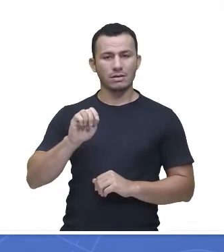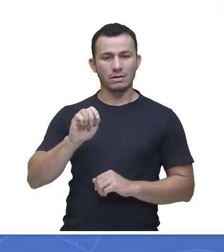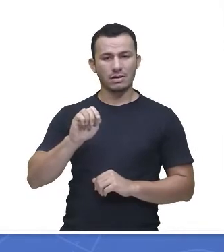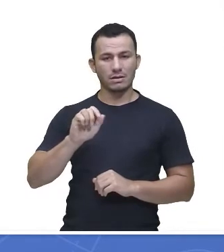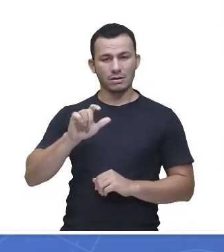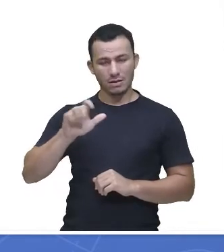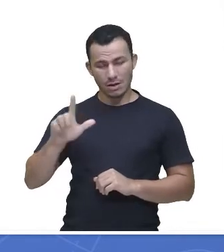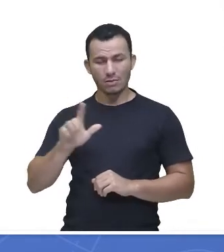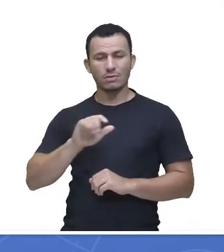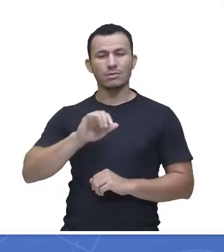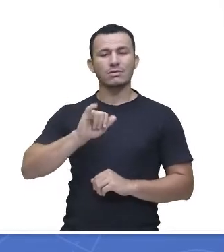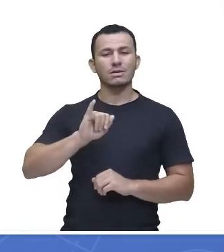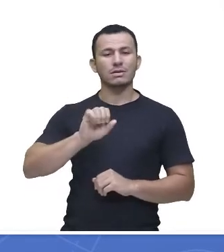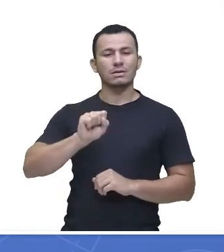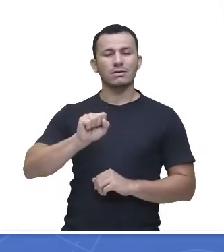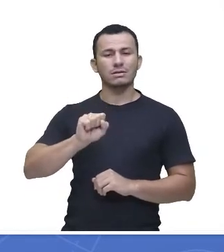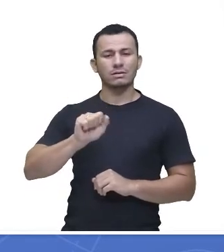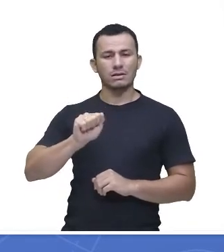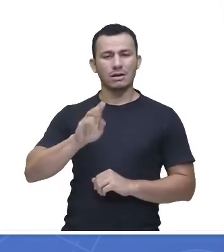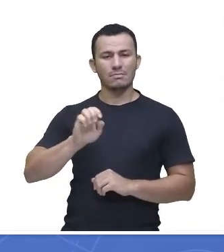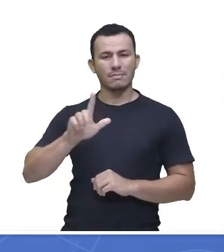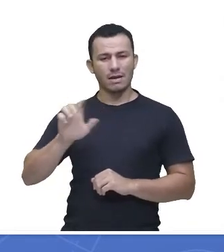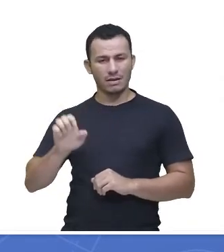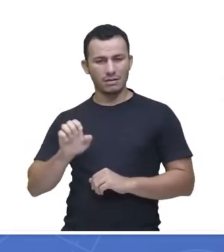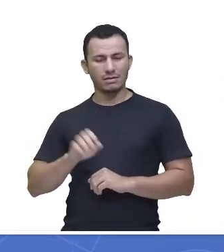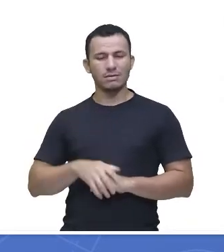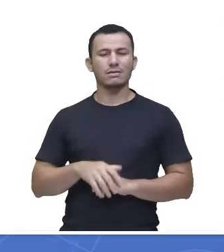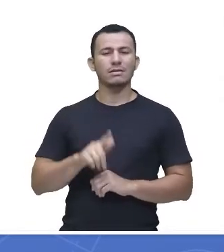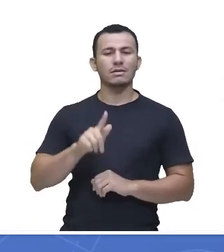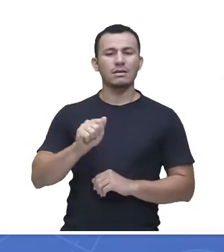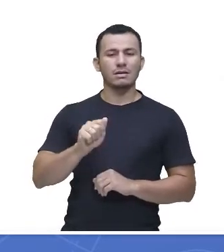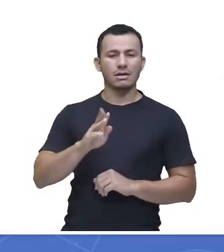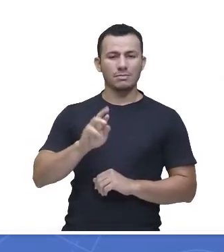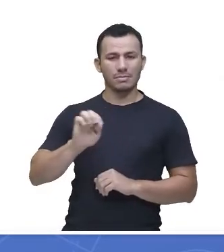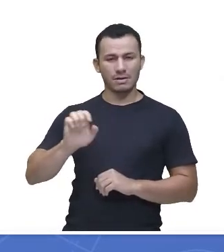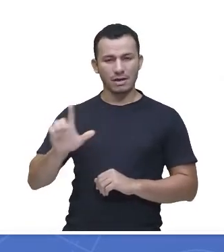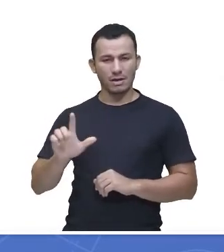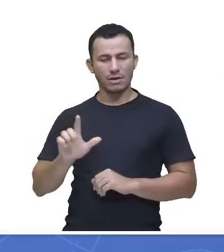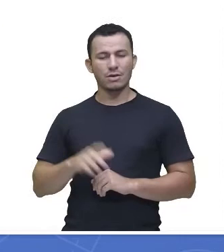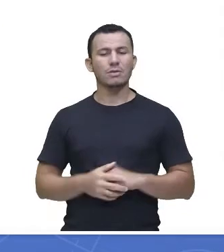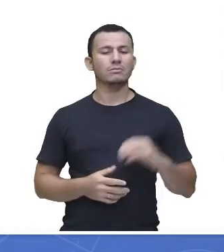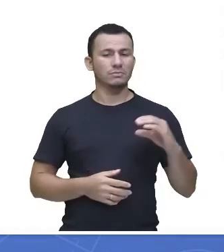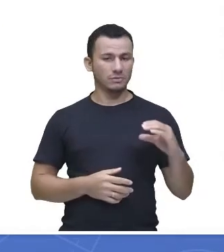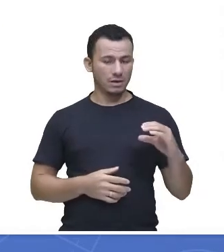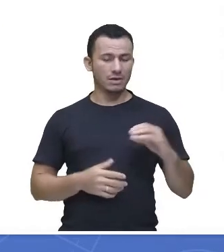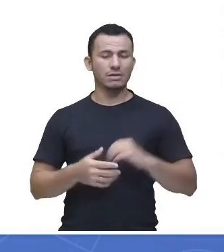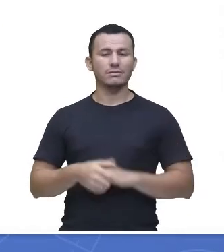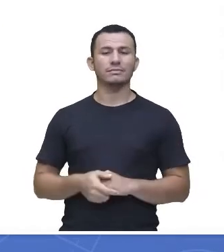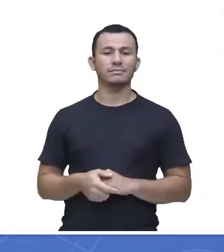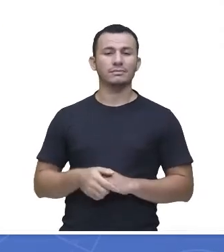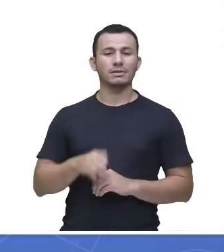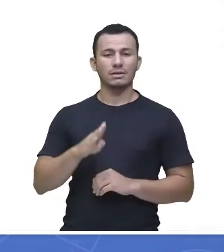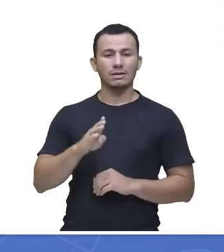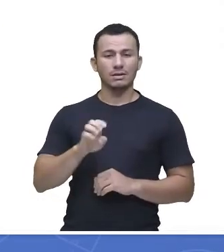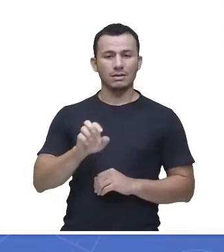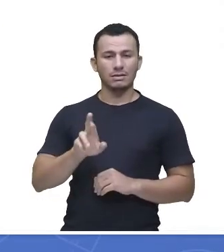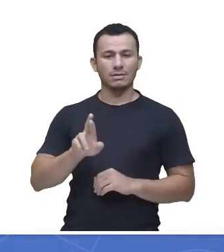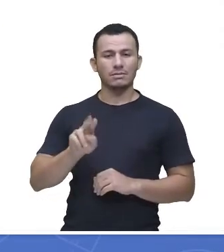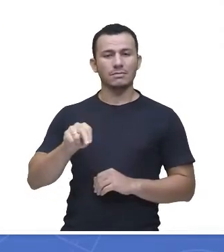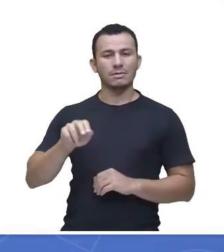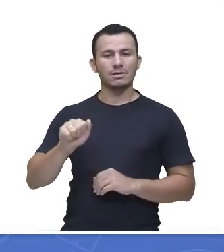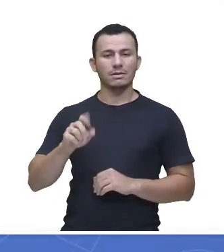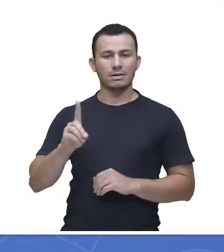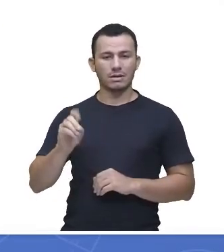Rebeca, muitas pessoas dizendo que é a letra D. Gabriel está dizendo que é a letra C, sistema. O Bernardo está dizendo que é a